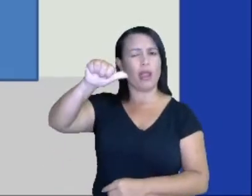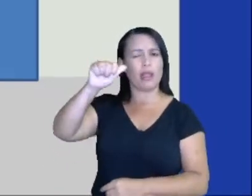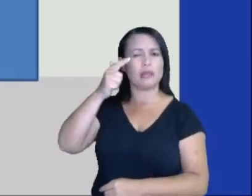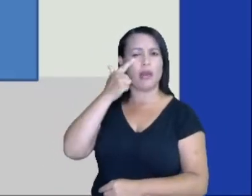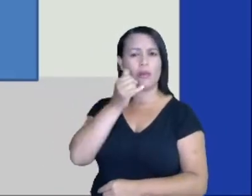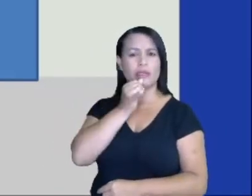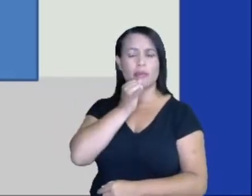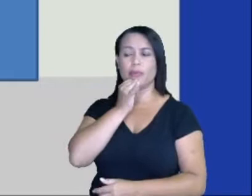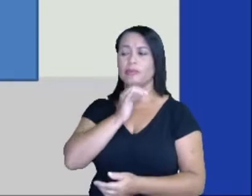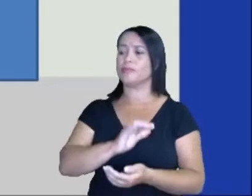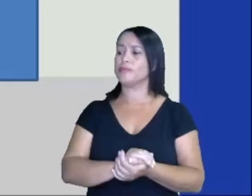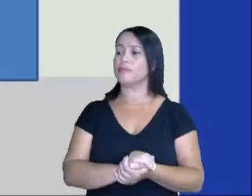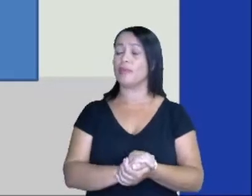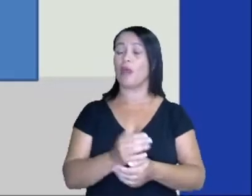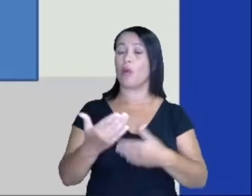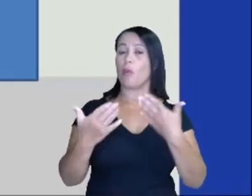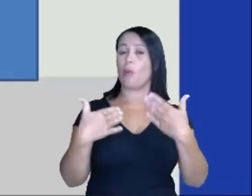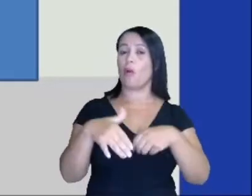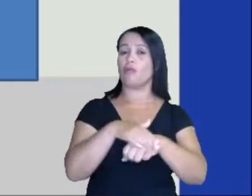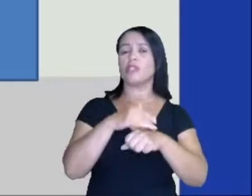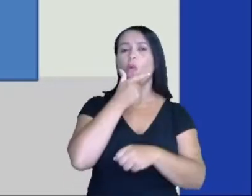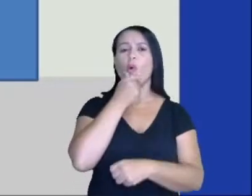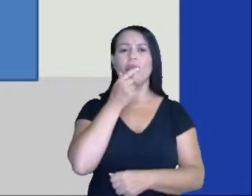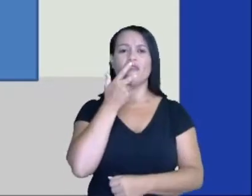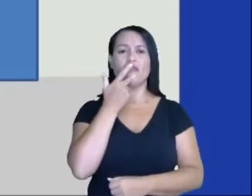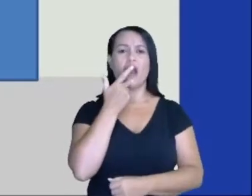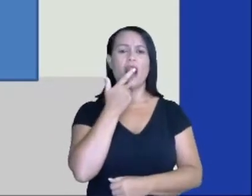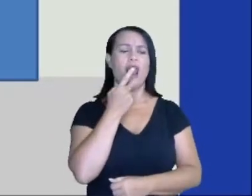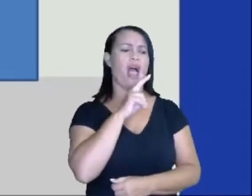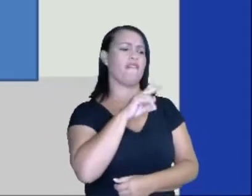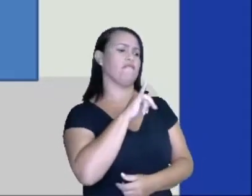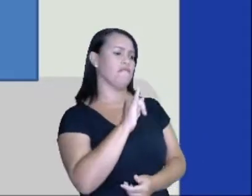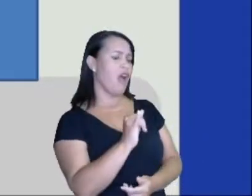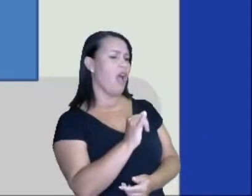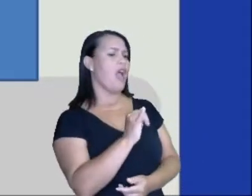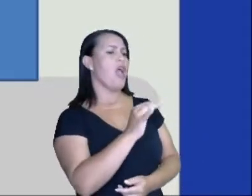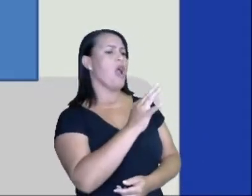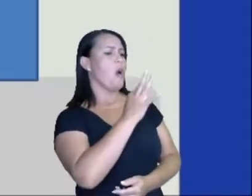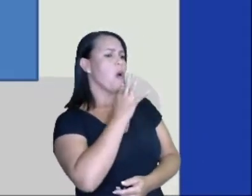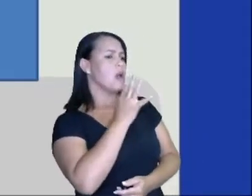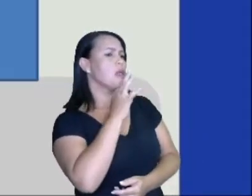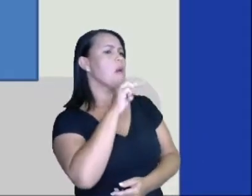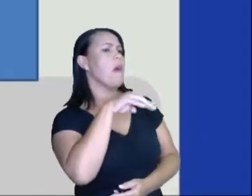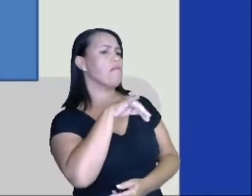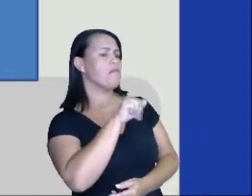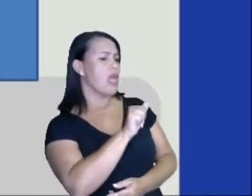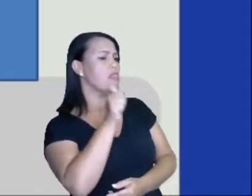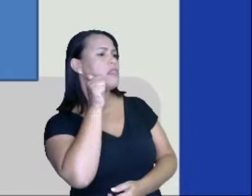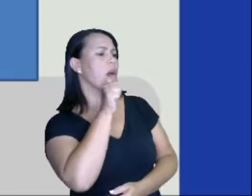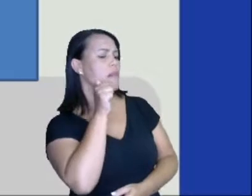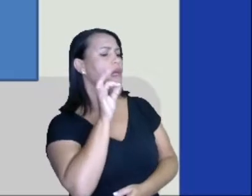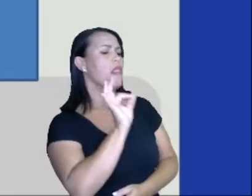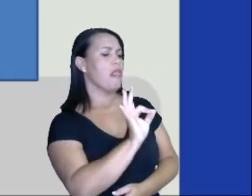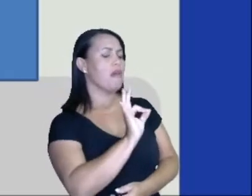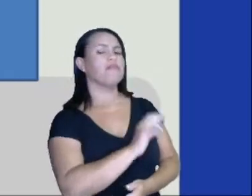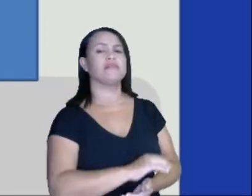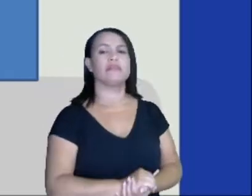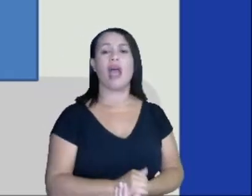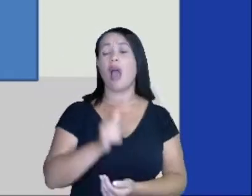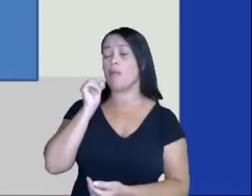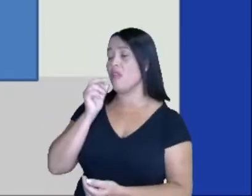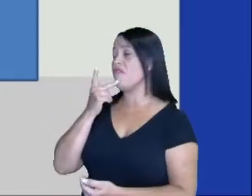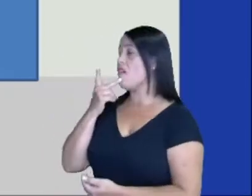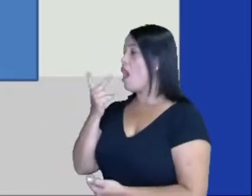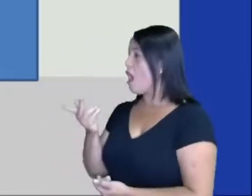exemplo. Nesse diálogo, o homem diz: "Véi, conheci uma mina maneira hoje." A